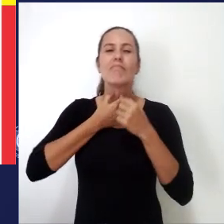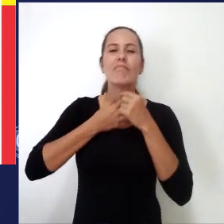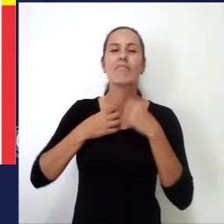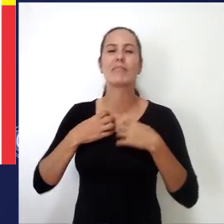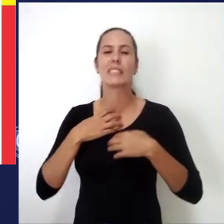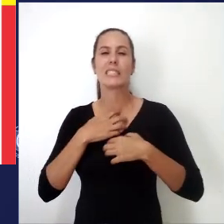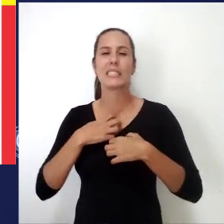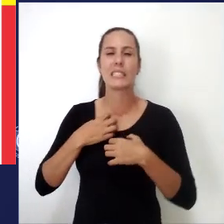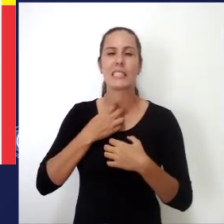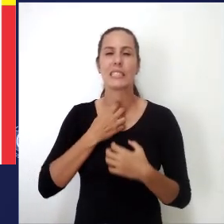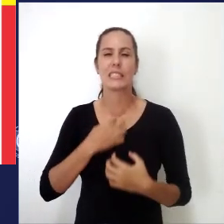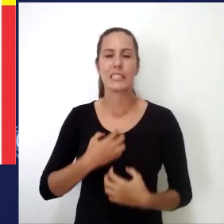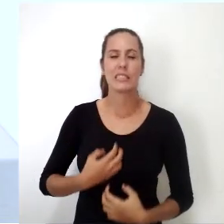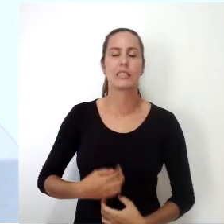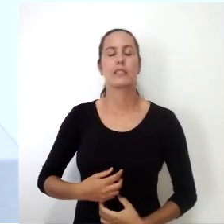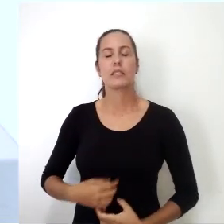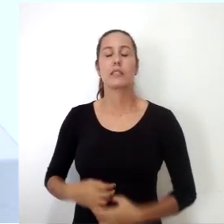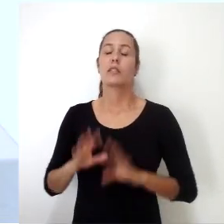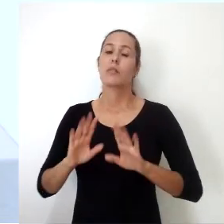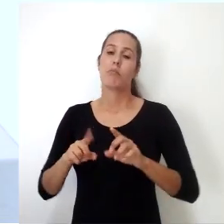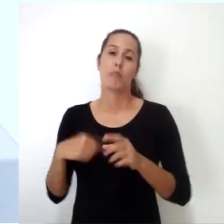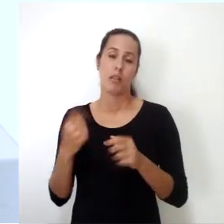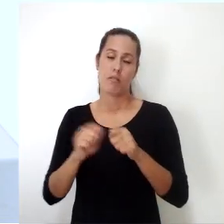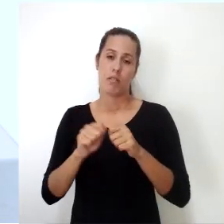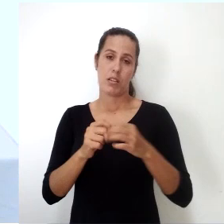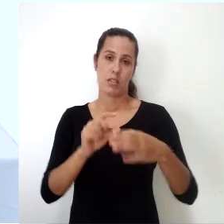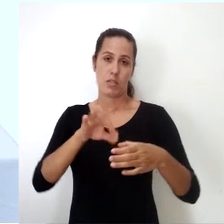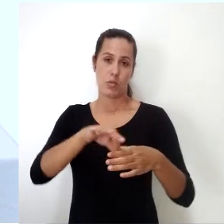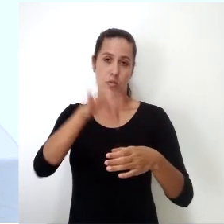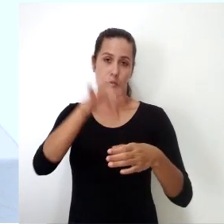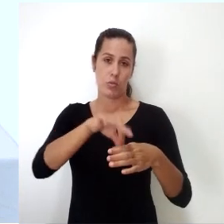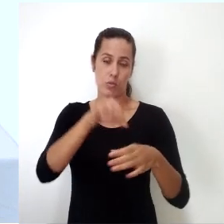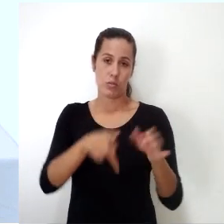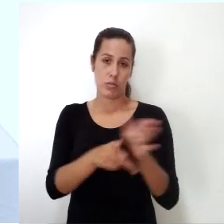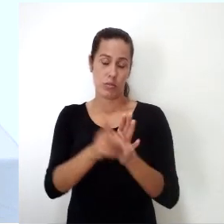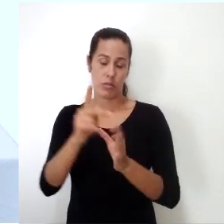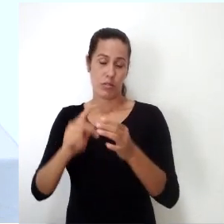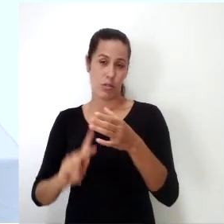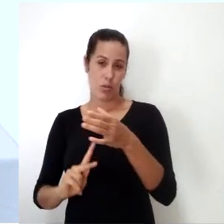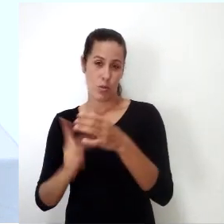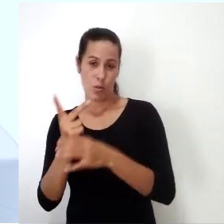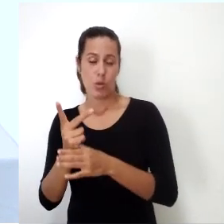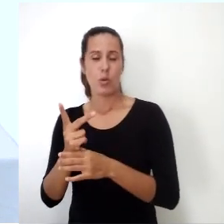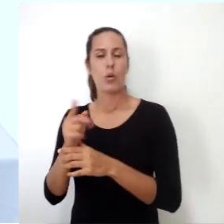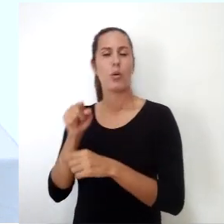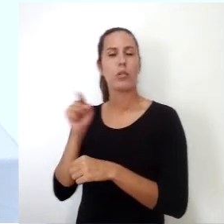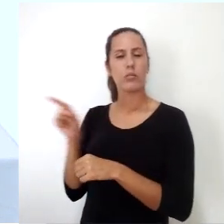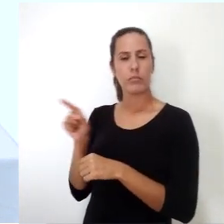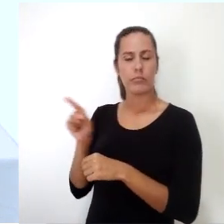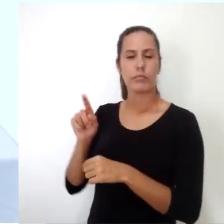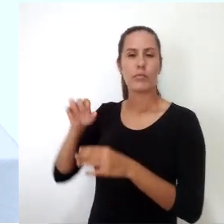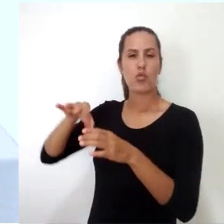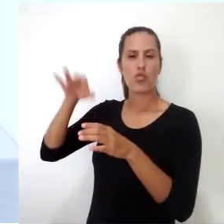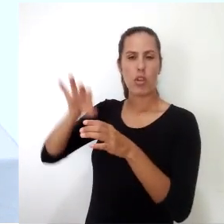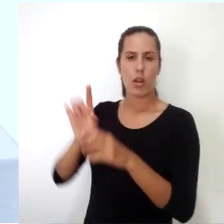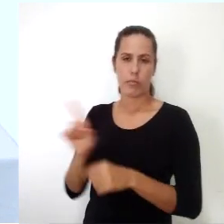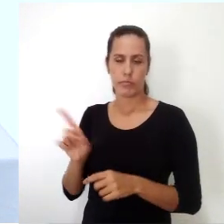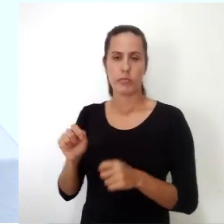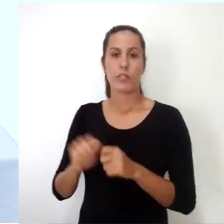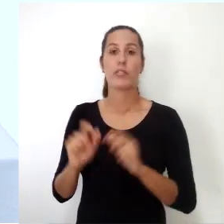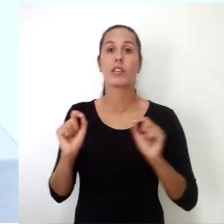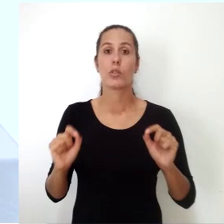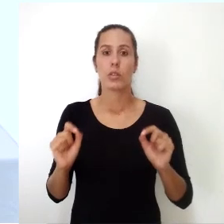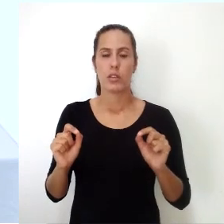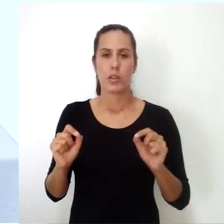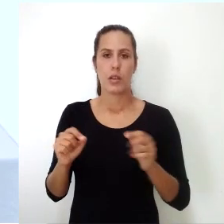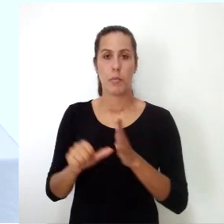tubo digestivo. Então, para se fazer o chá, no caso dessa planta